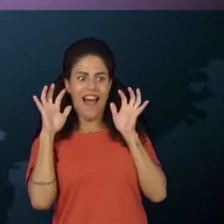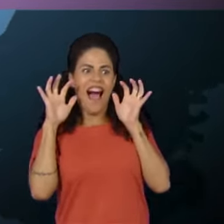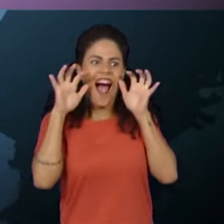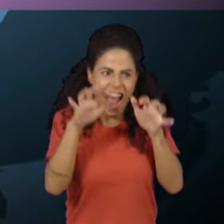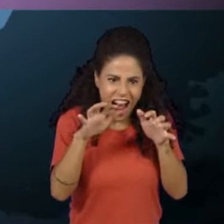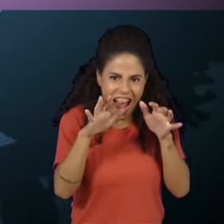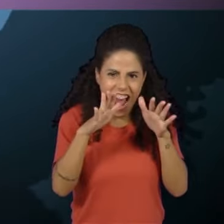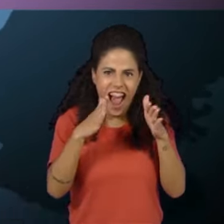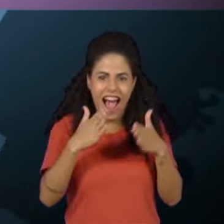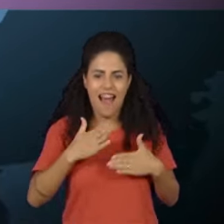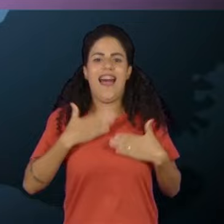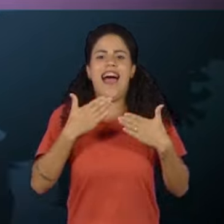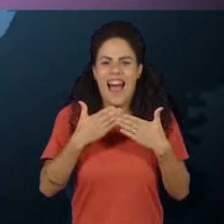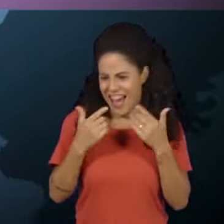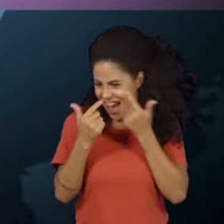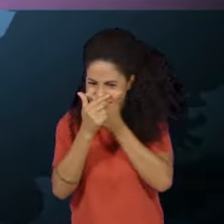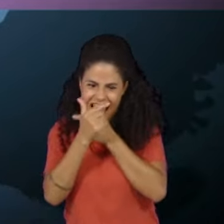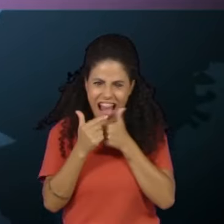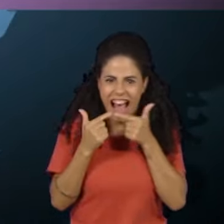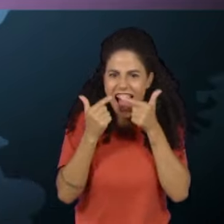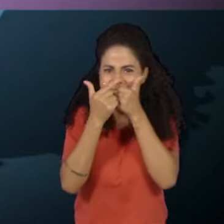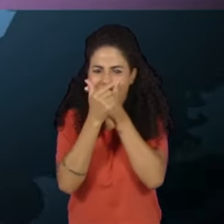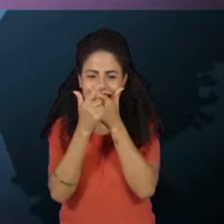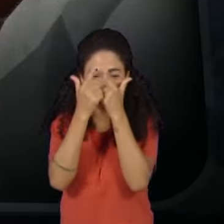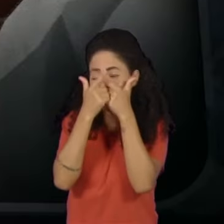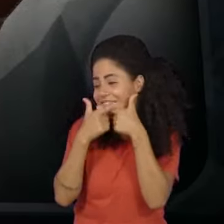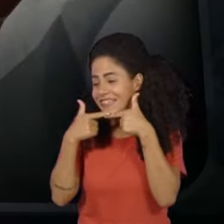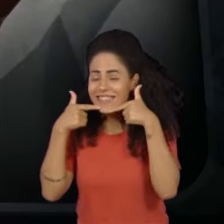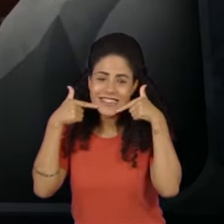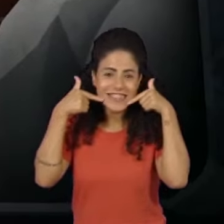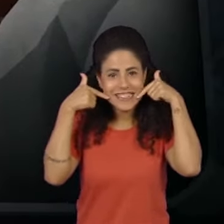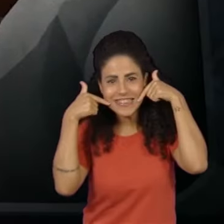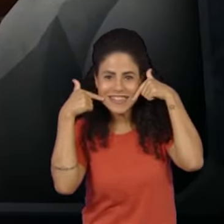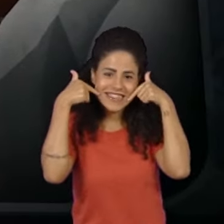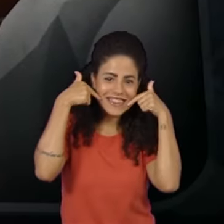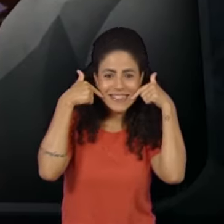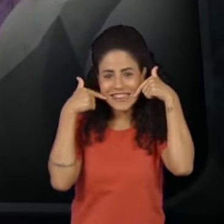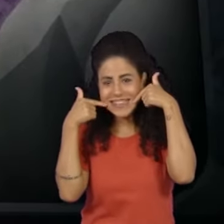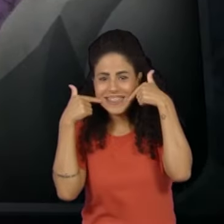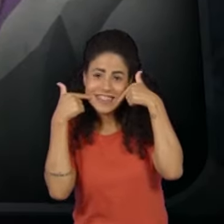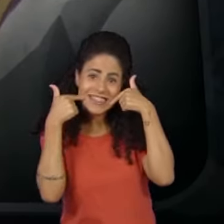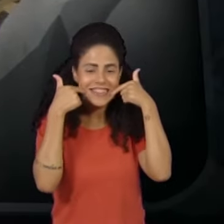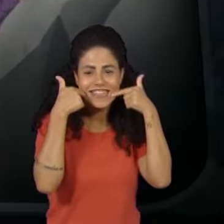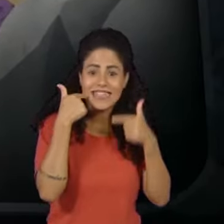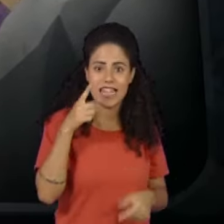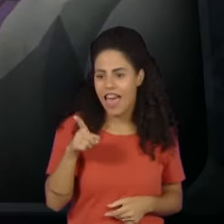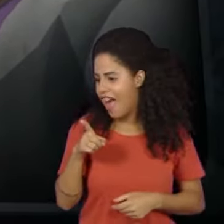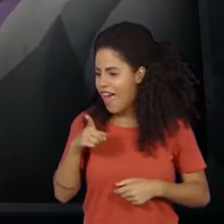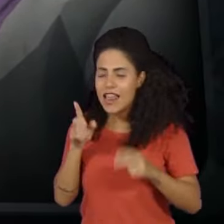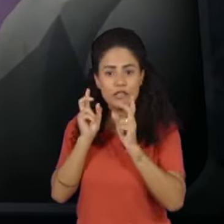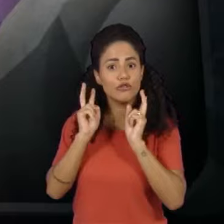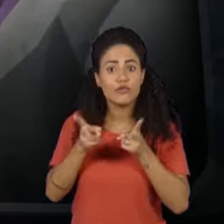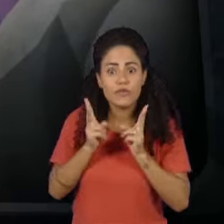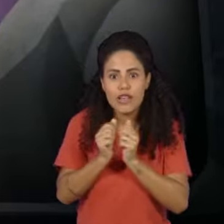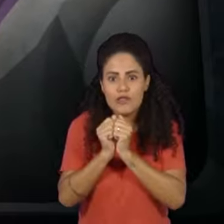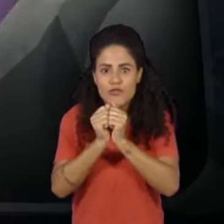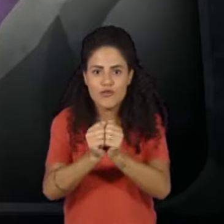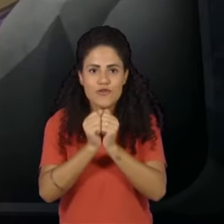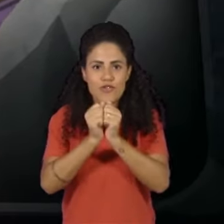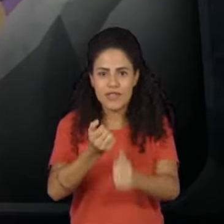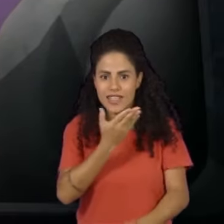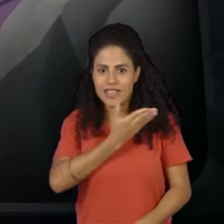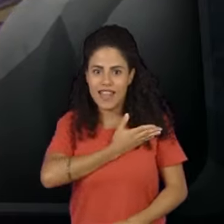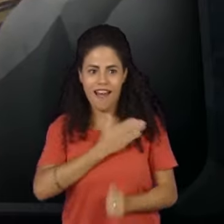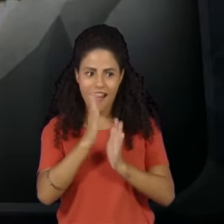só vai te fazer sorrir. Sobe o tom alto para